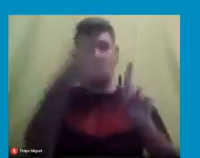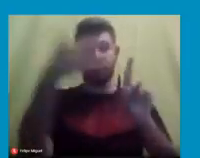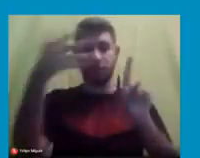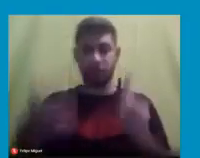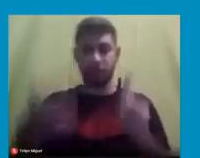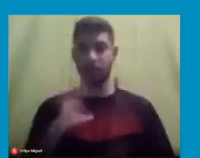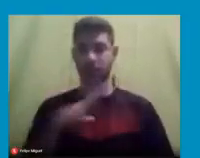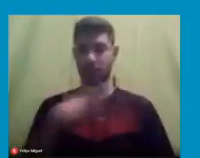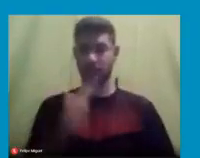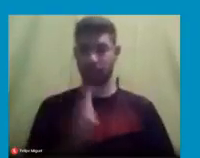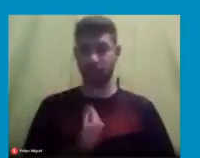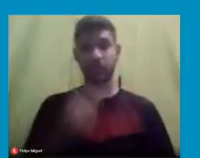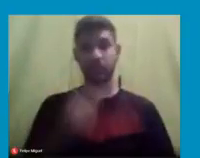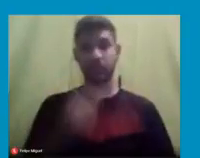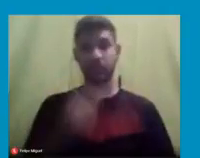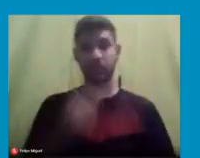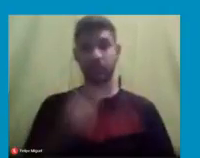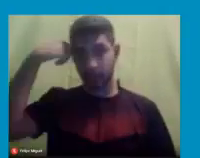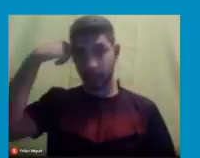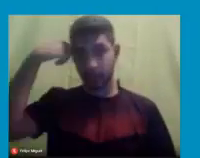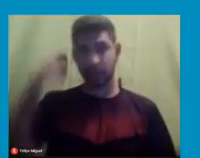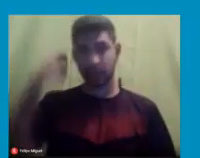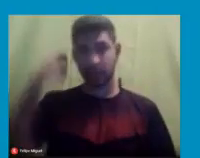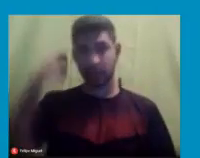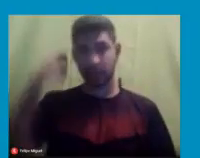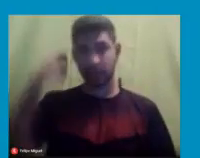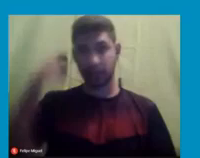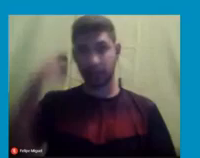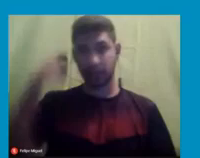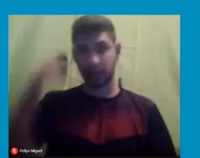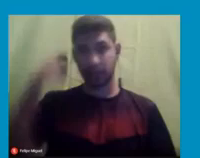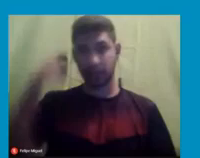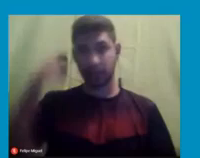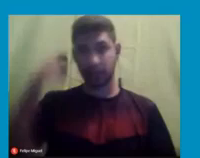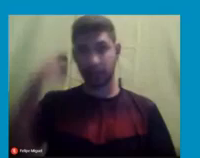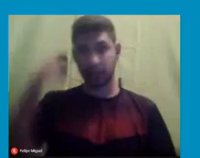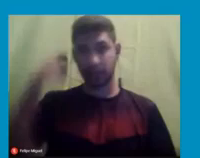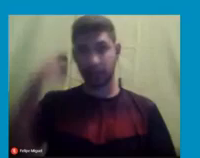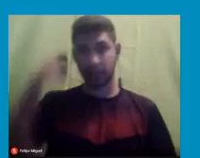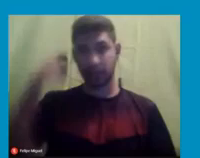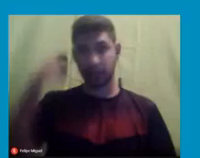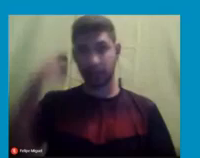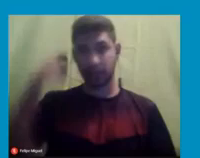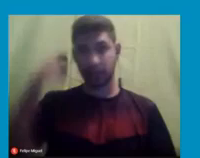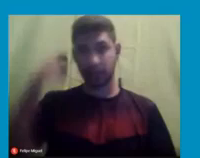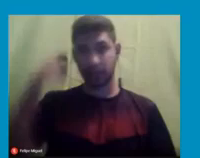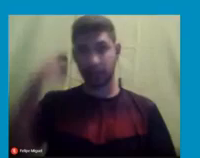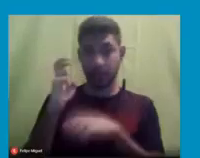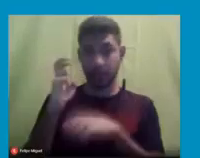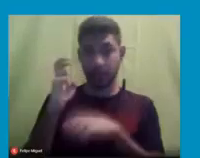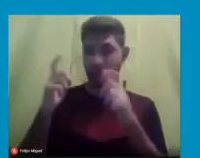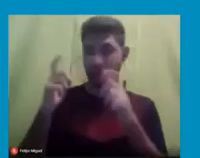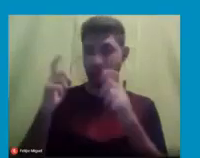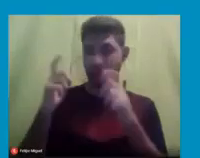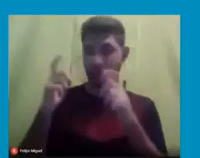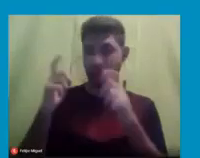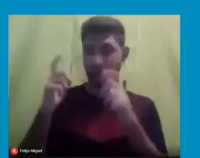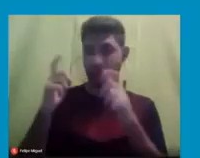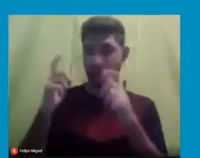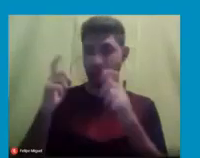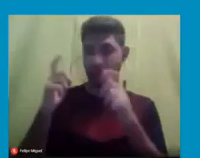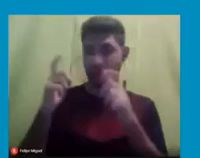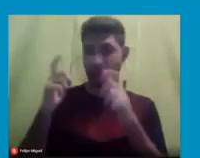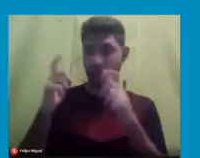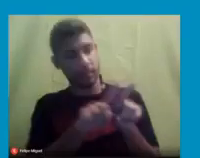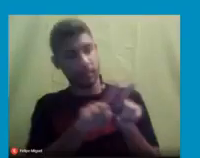trans negra, então sei muito bem o que é viver no país que é o quinto em feminicídio no mundo, em um extermínio em feminicídio que é